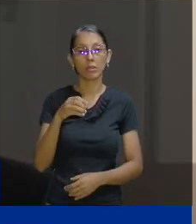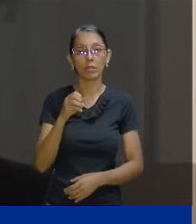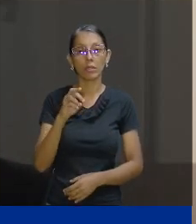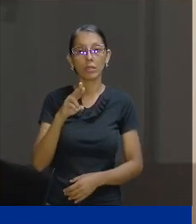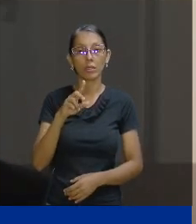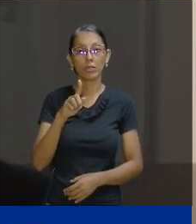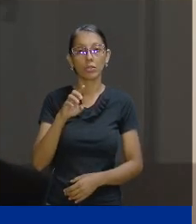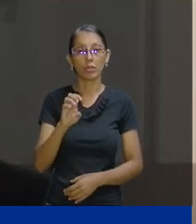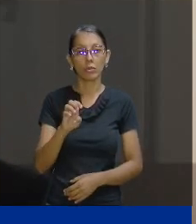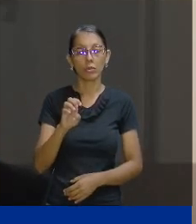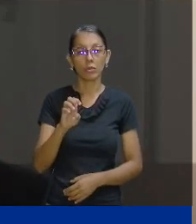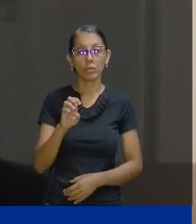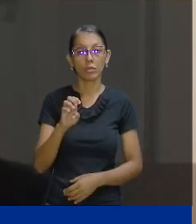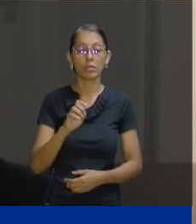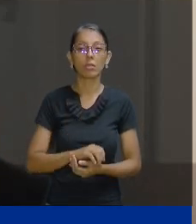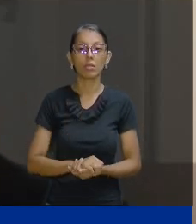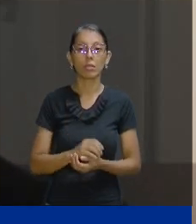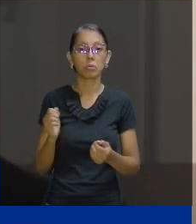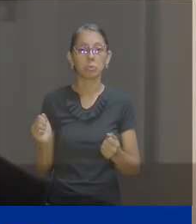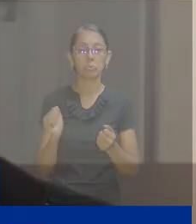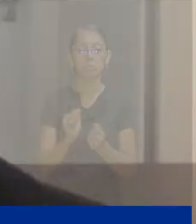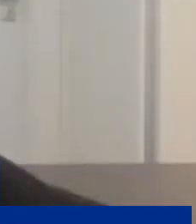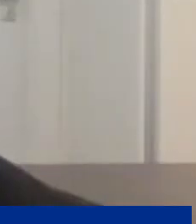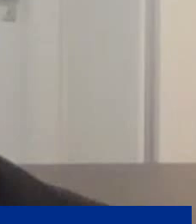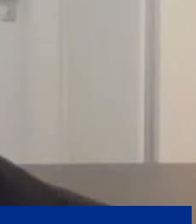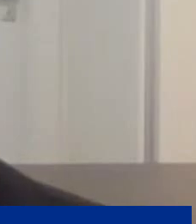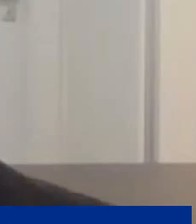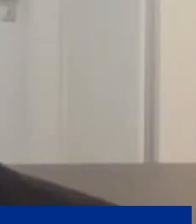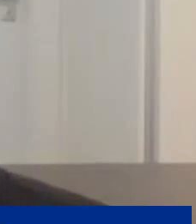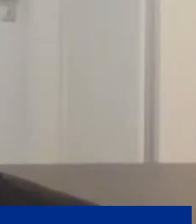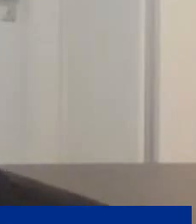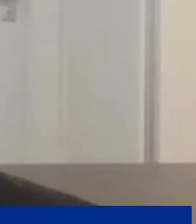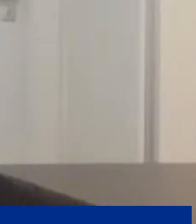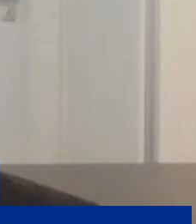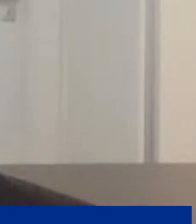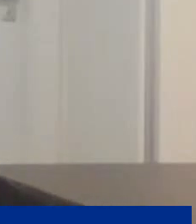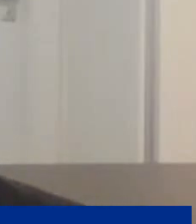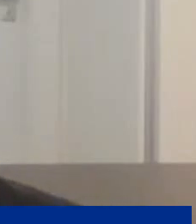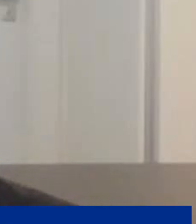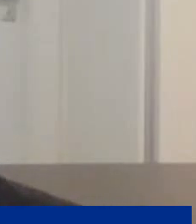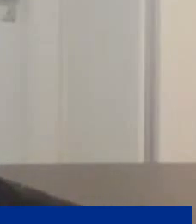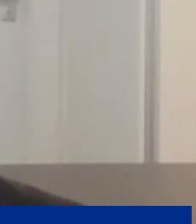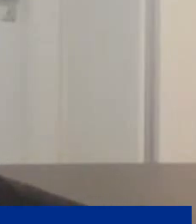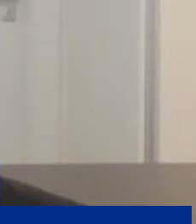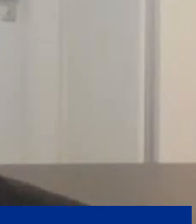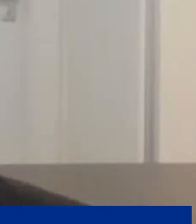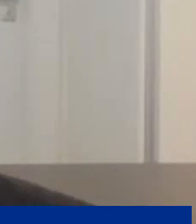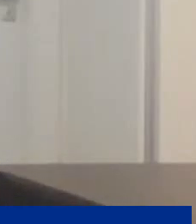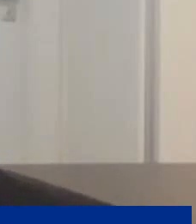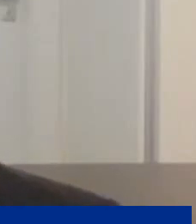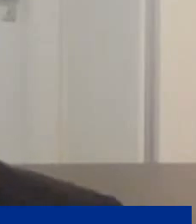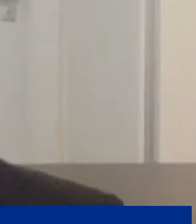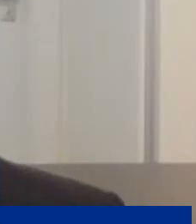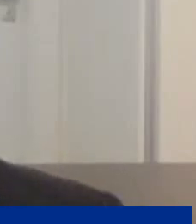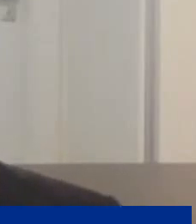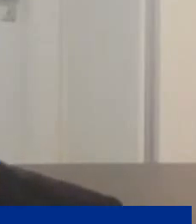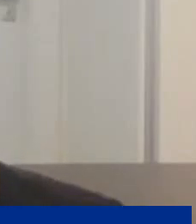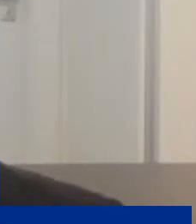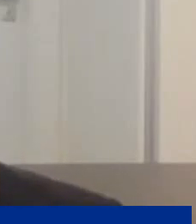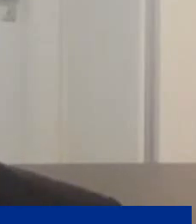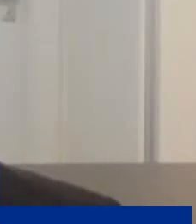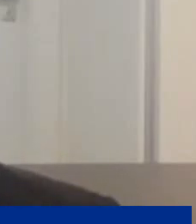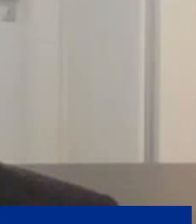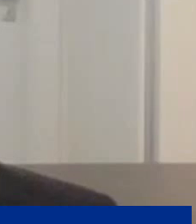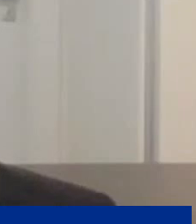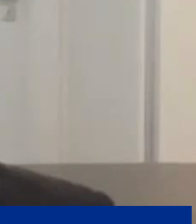Afastados esses pontos, para esclarecer já adiante, um pouco mais próximo do contexto da fala do Ministério Público,